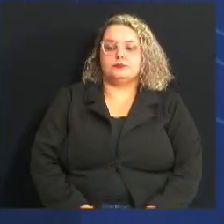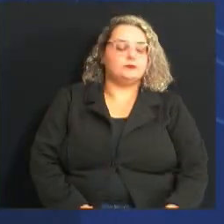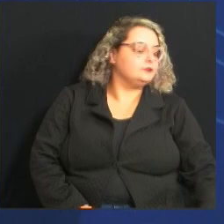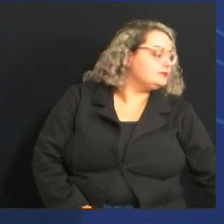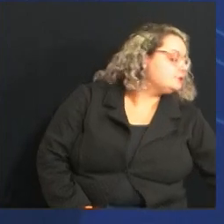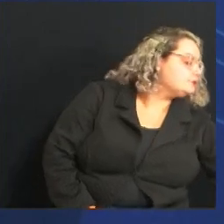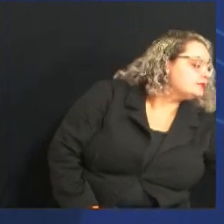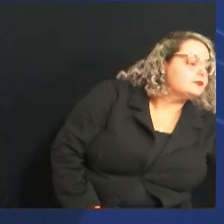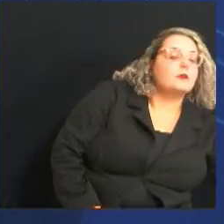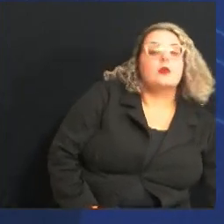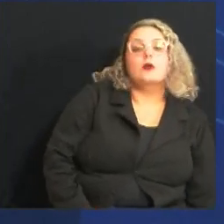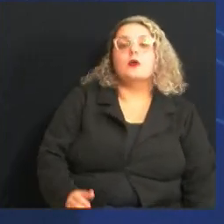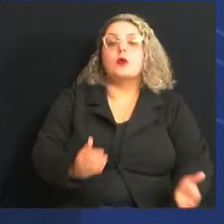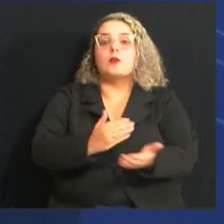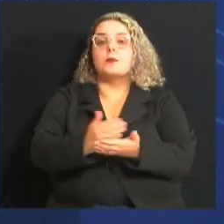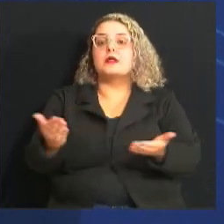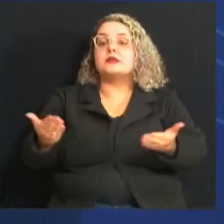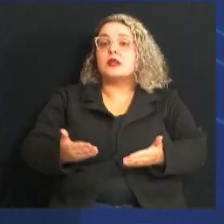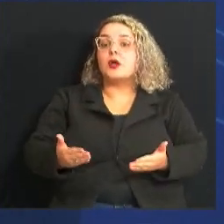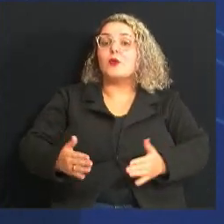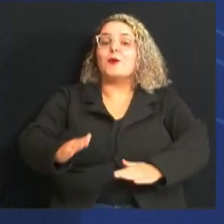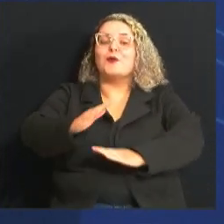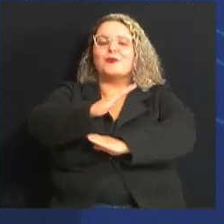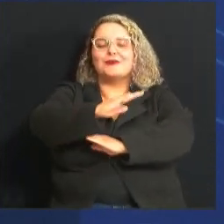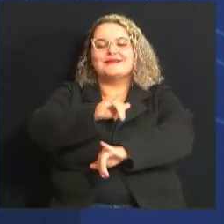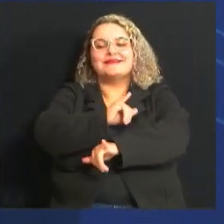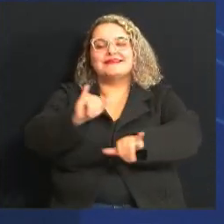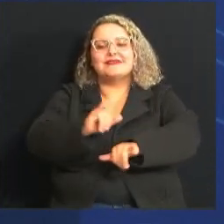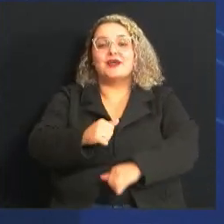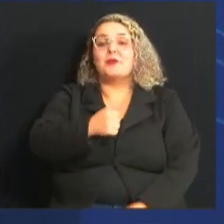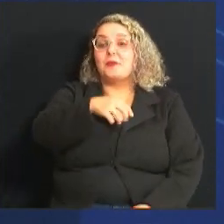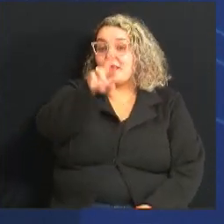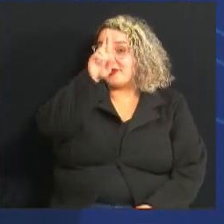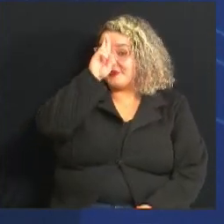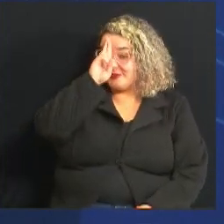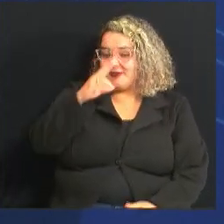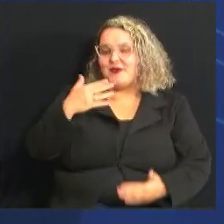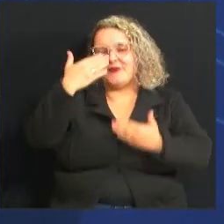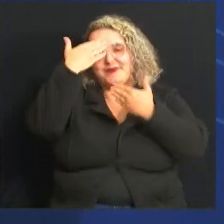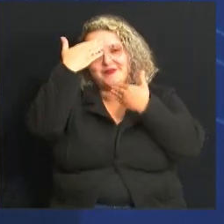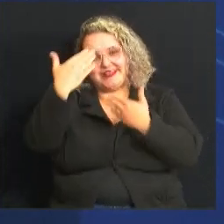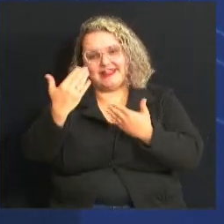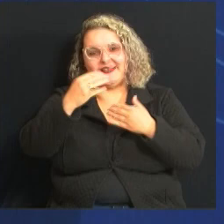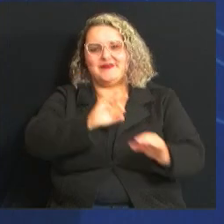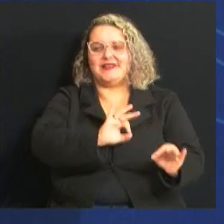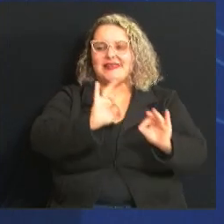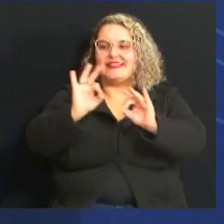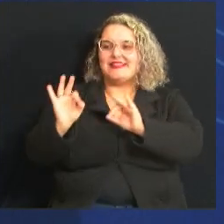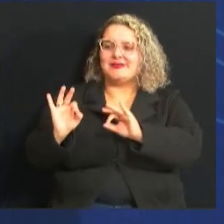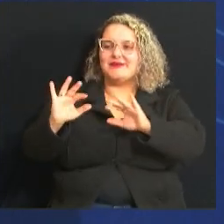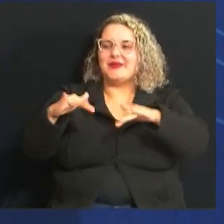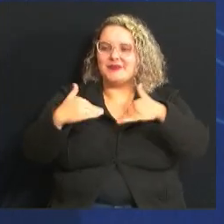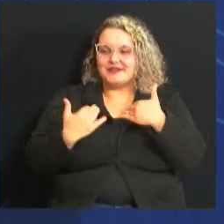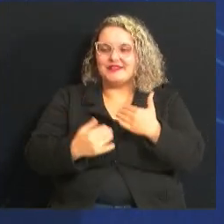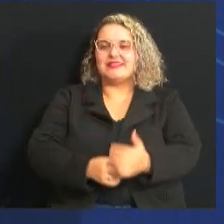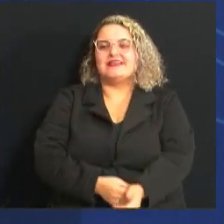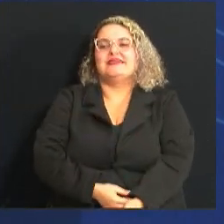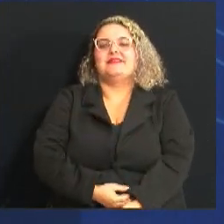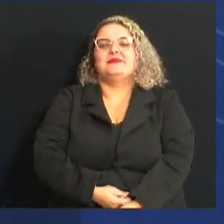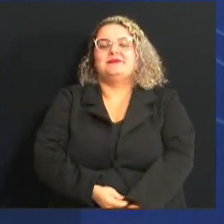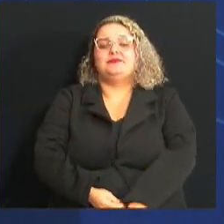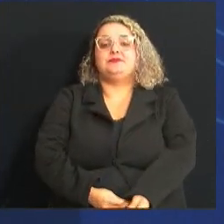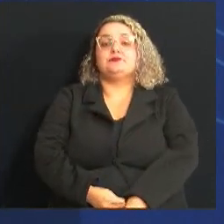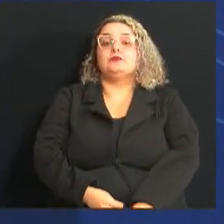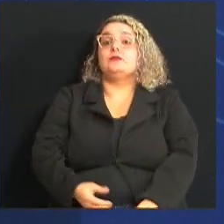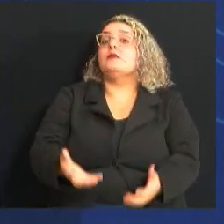Câmara Notícia ao vivo, meio-dia em ponto. Muito obrigado pela sua companhia, pela sua audiência. E eu quero a